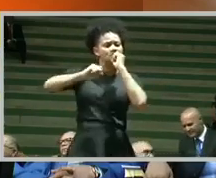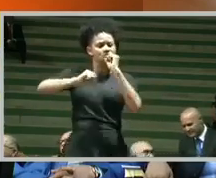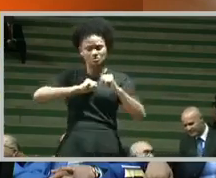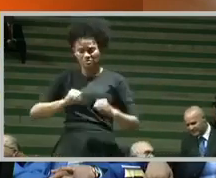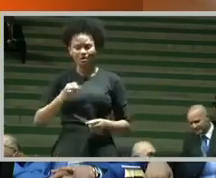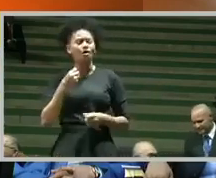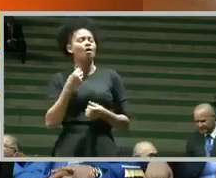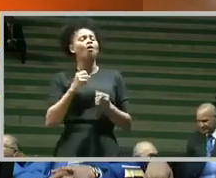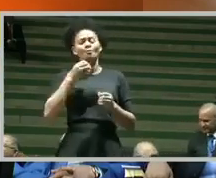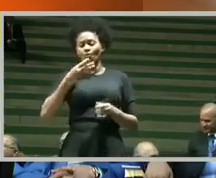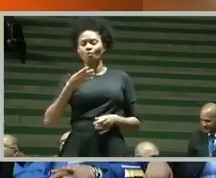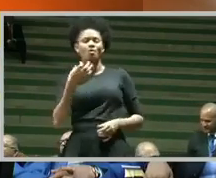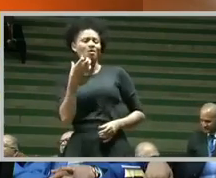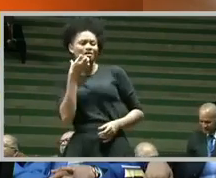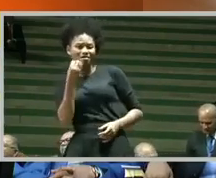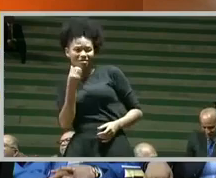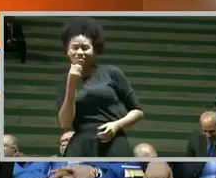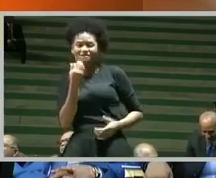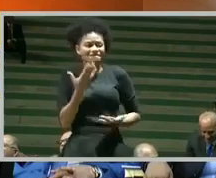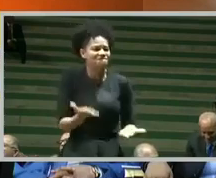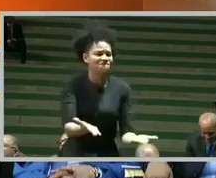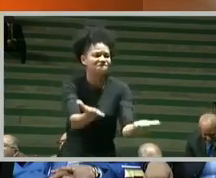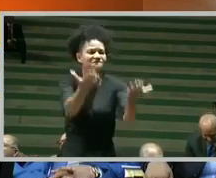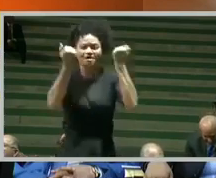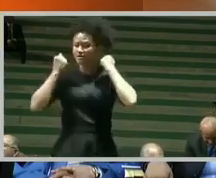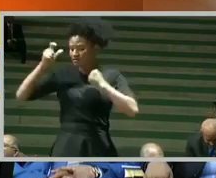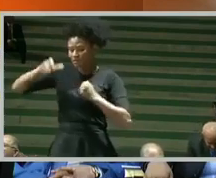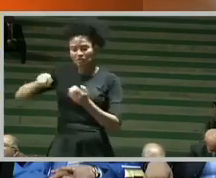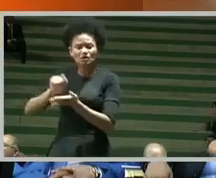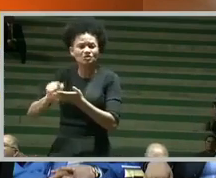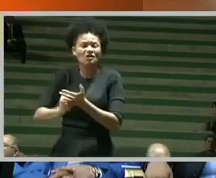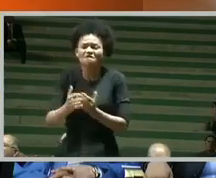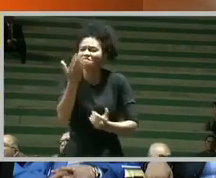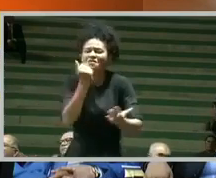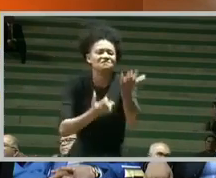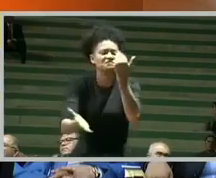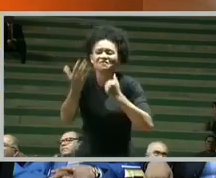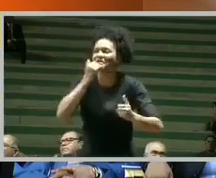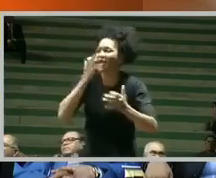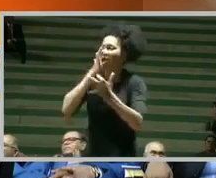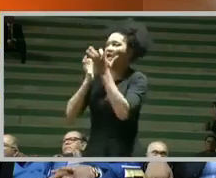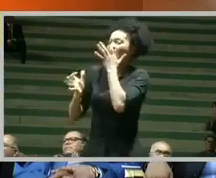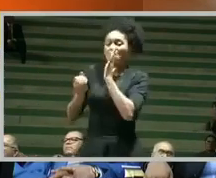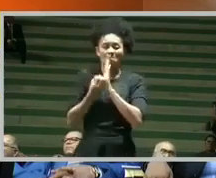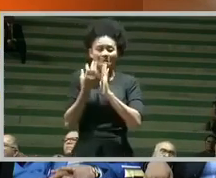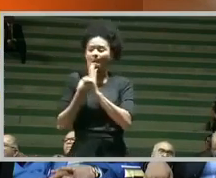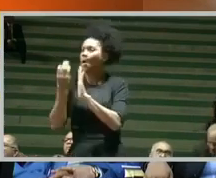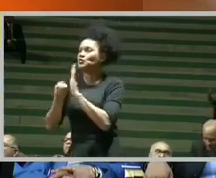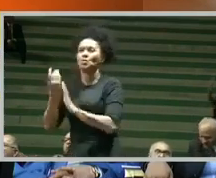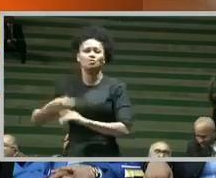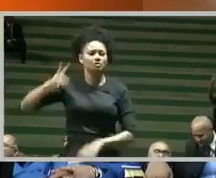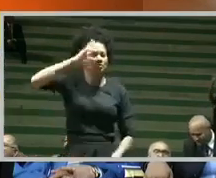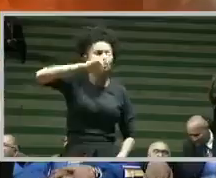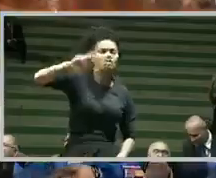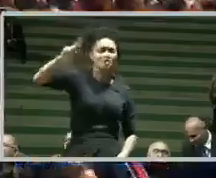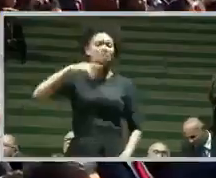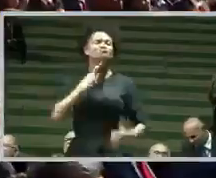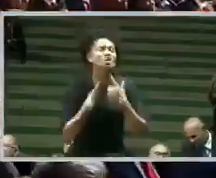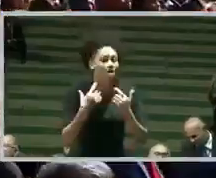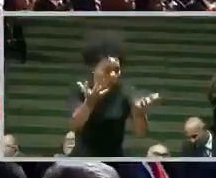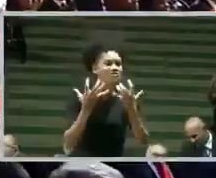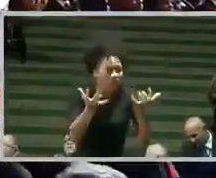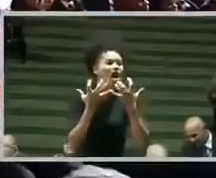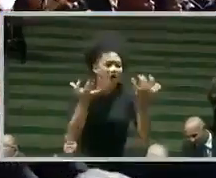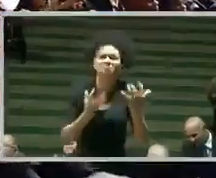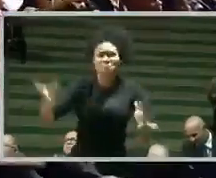salmista diz: vinde e contemplai as obras do Senhor. Quem deseja que